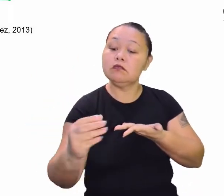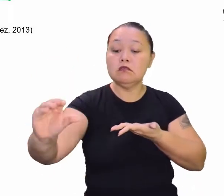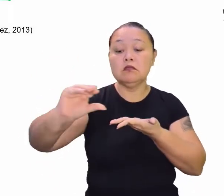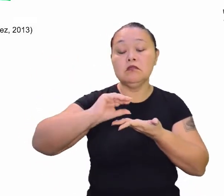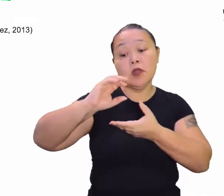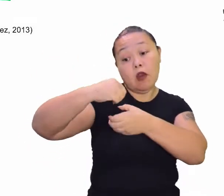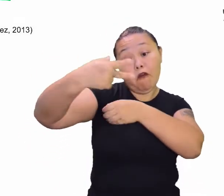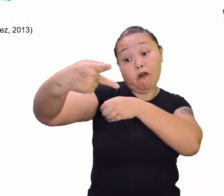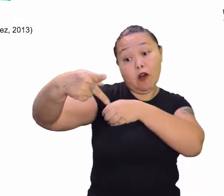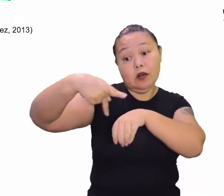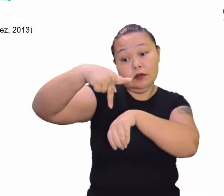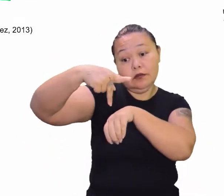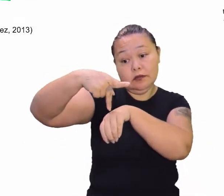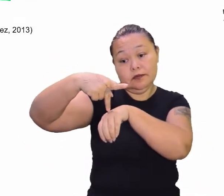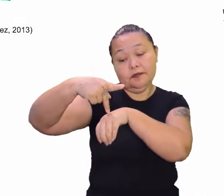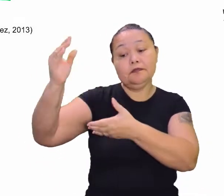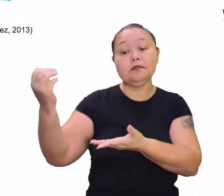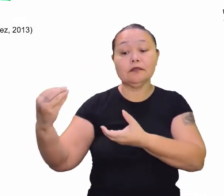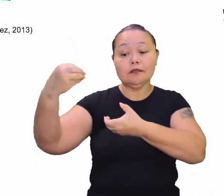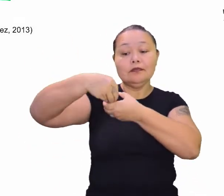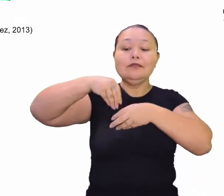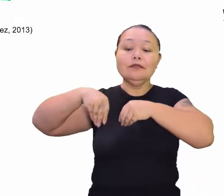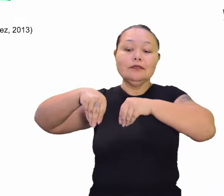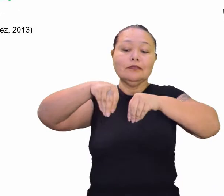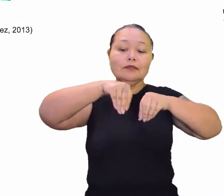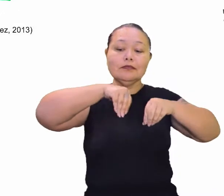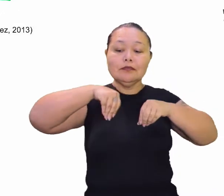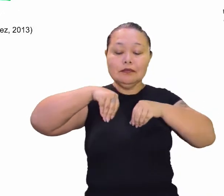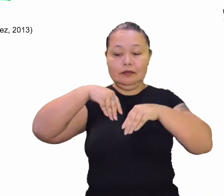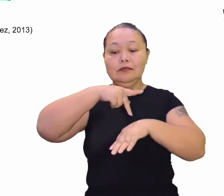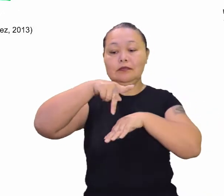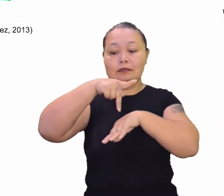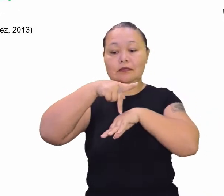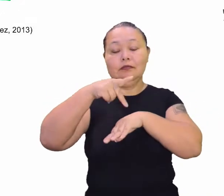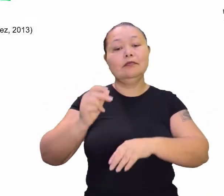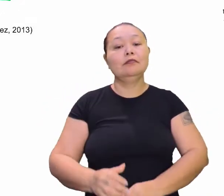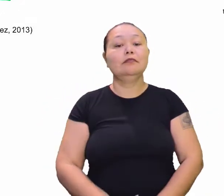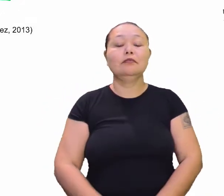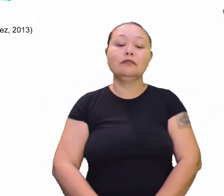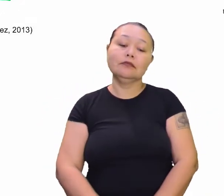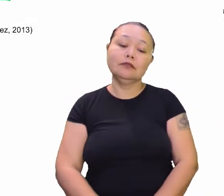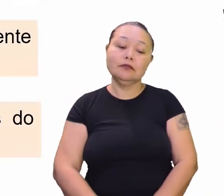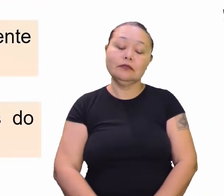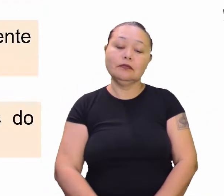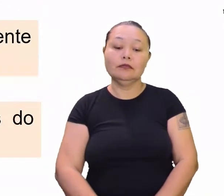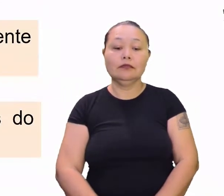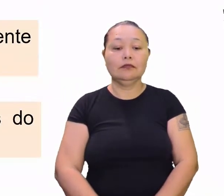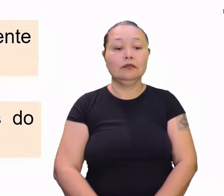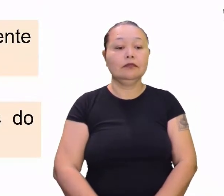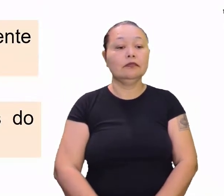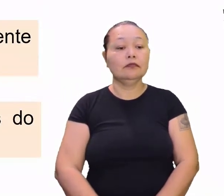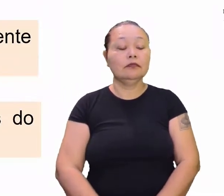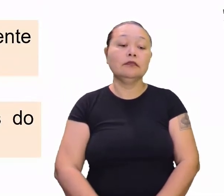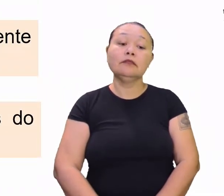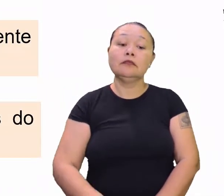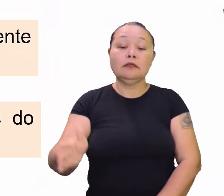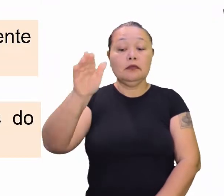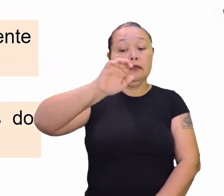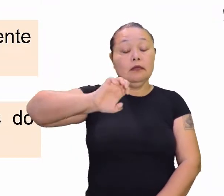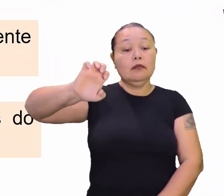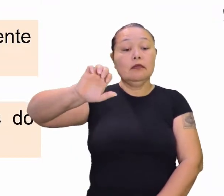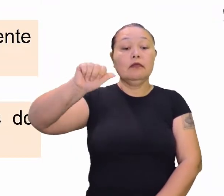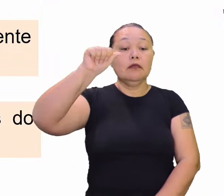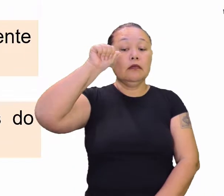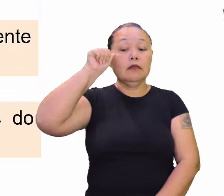capitais estrangeiras para o seu território. Muito bem. Vamos lá?